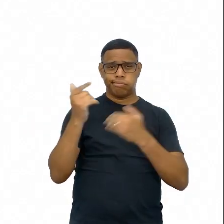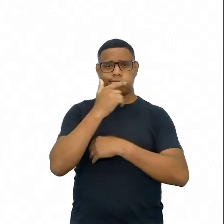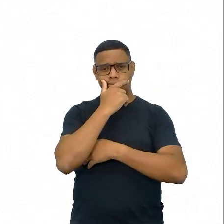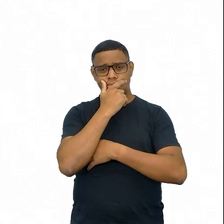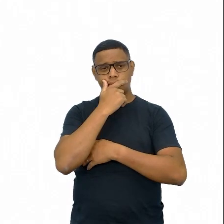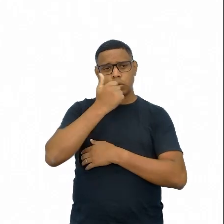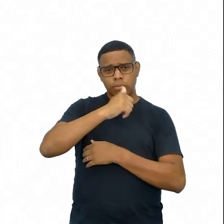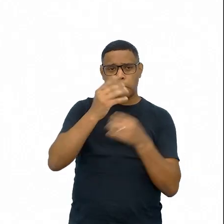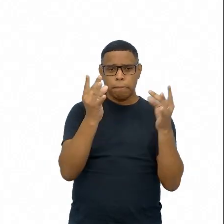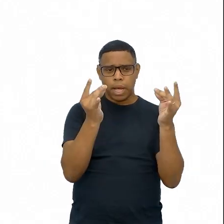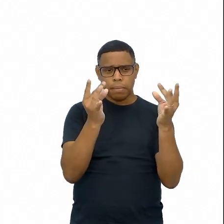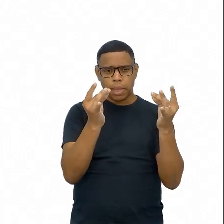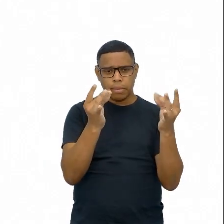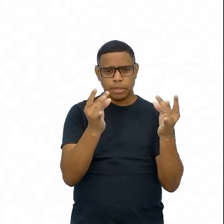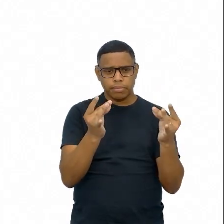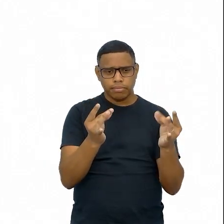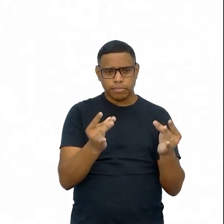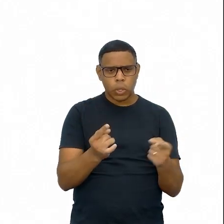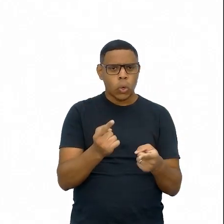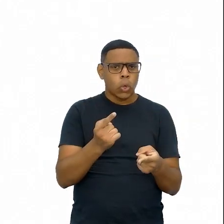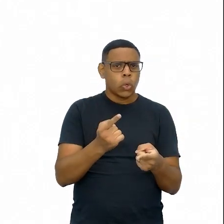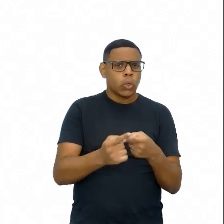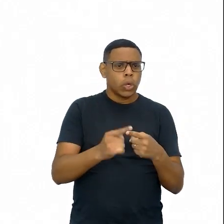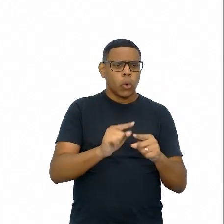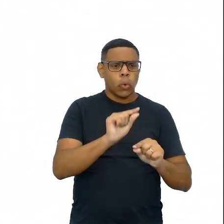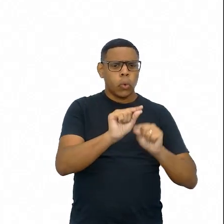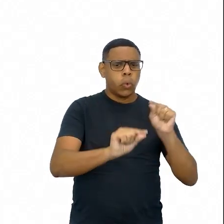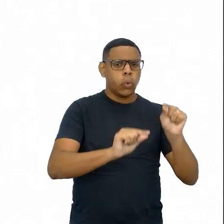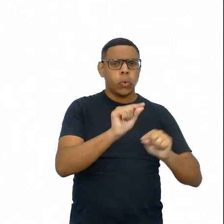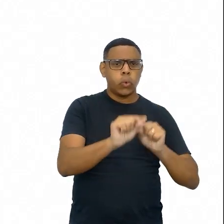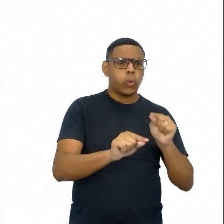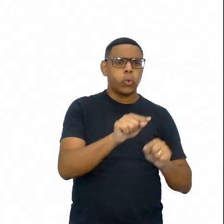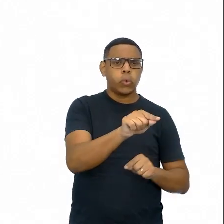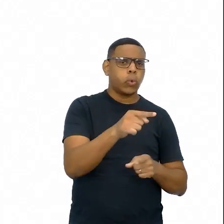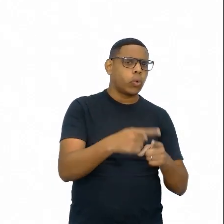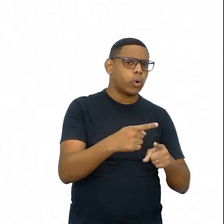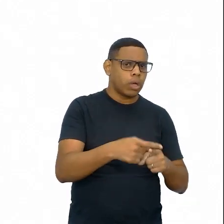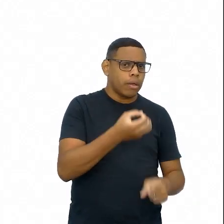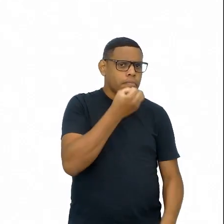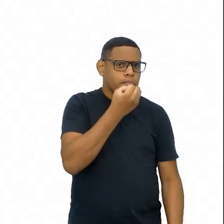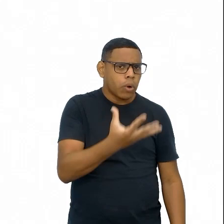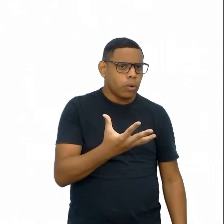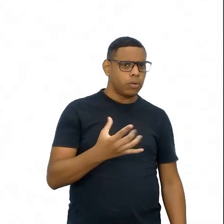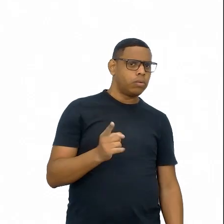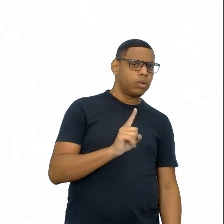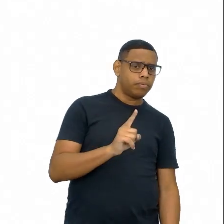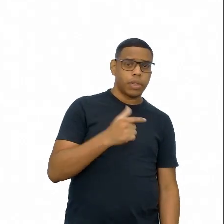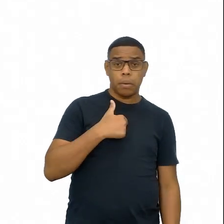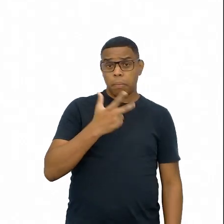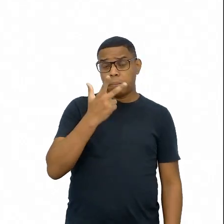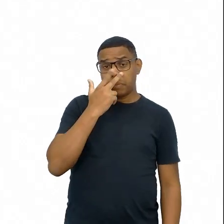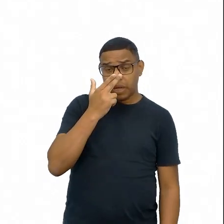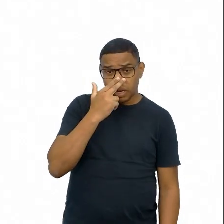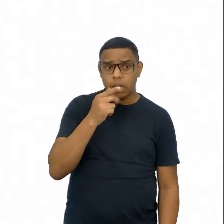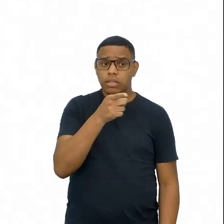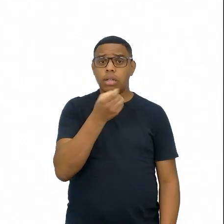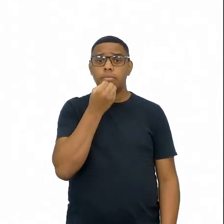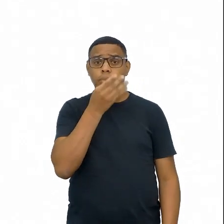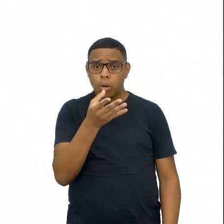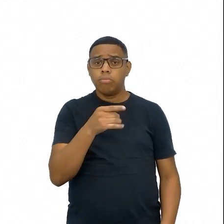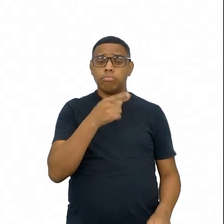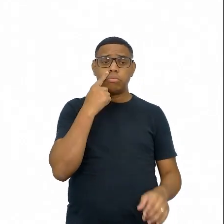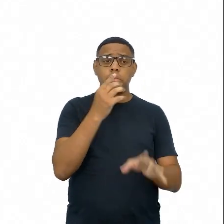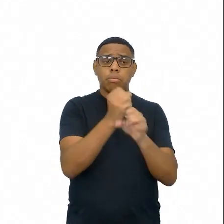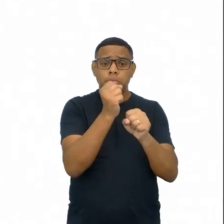mais minuciosa para a gente ver realmente se é um resultado bom, porque aparentemente parece que é um resultado muito bom,